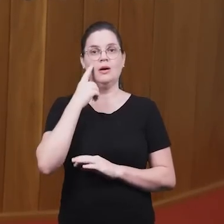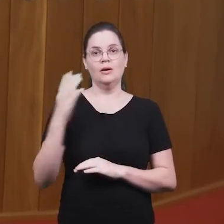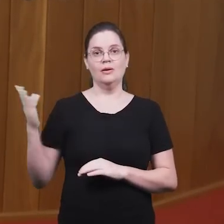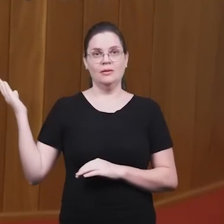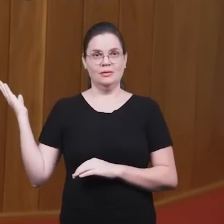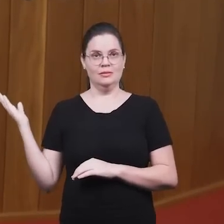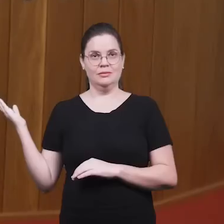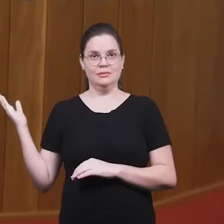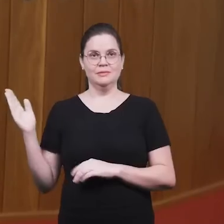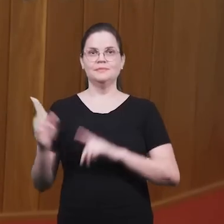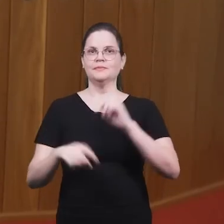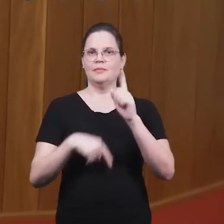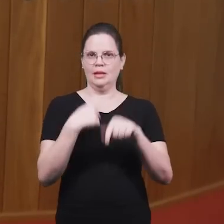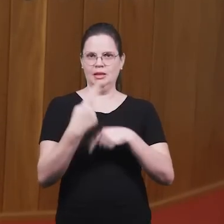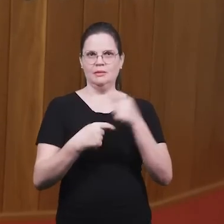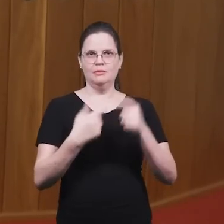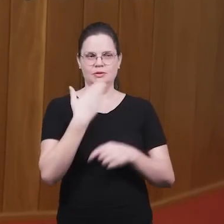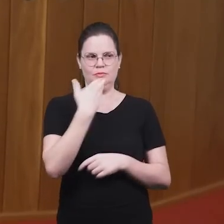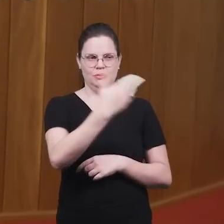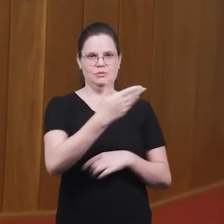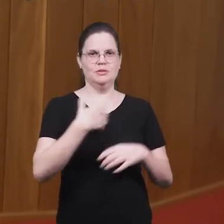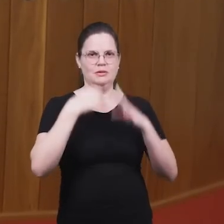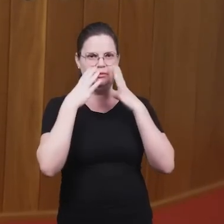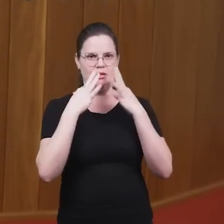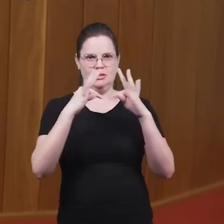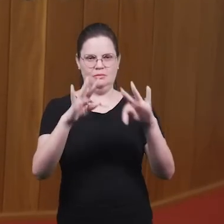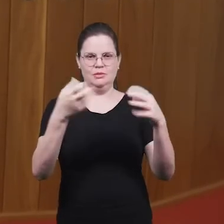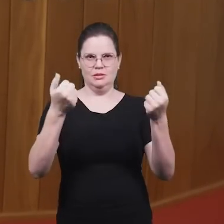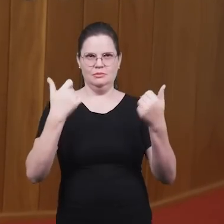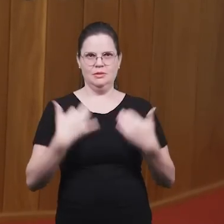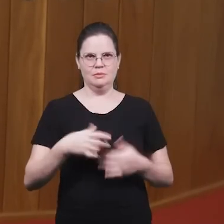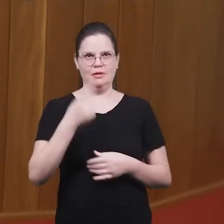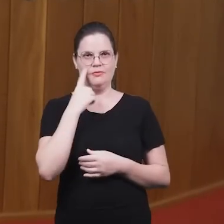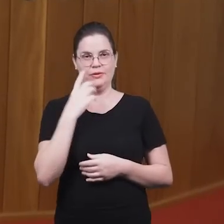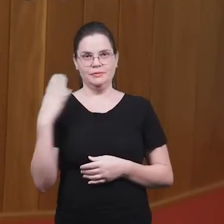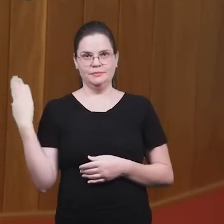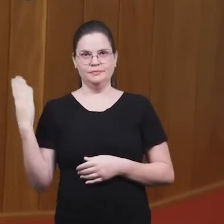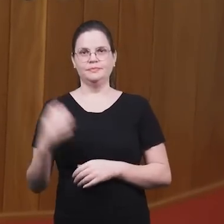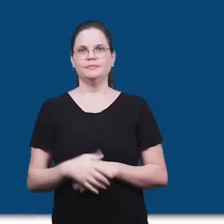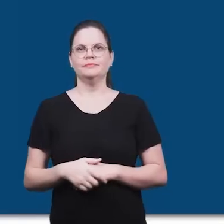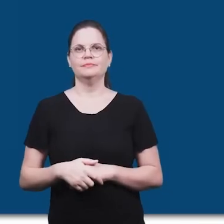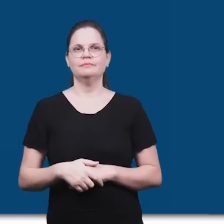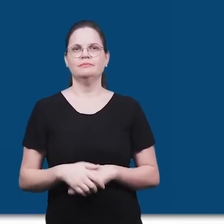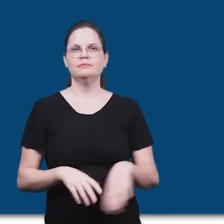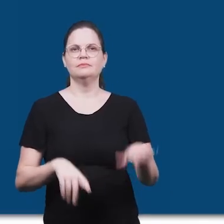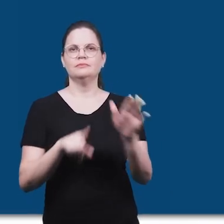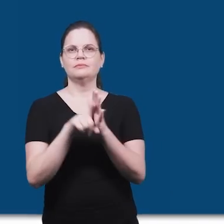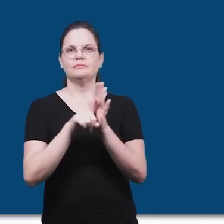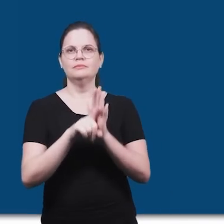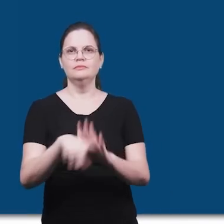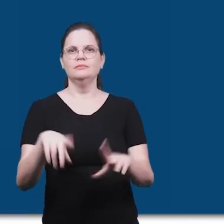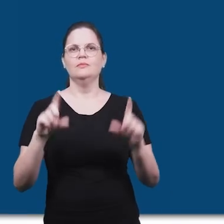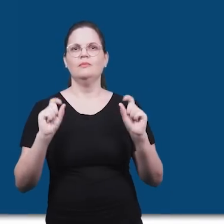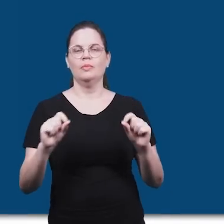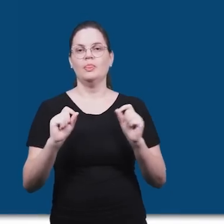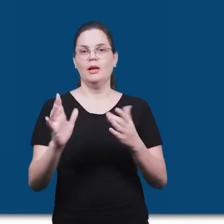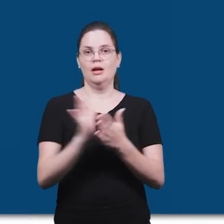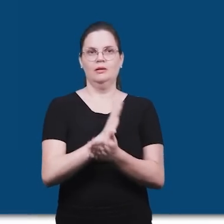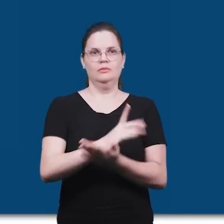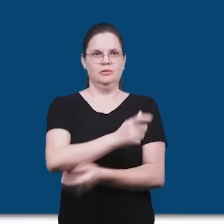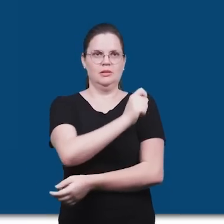Olha aqui. Depois eu vou gravar seu testemunho, tá? Olha o que as pesquisas estão mostrando.